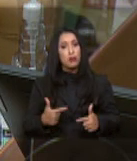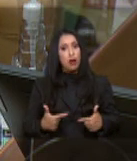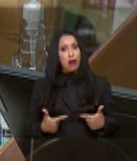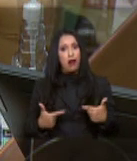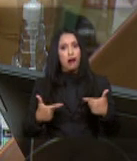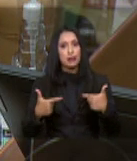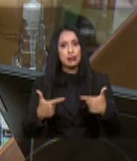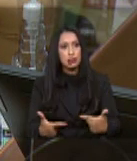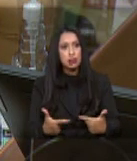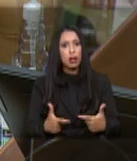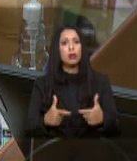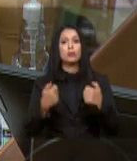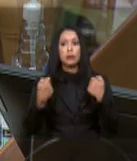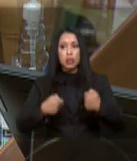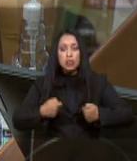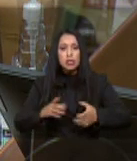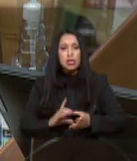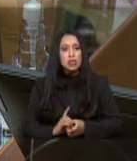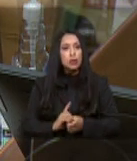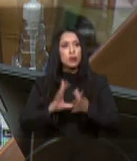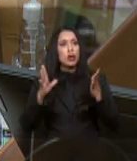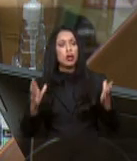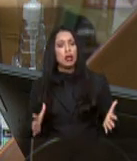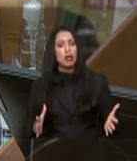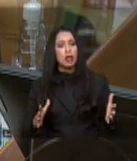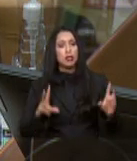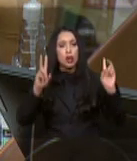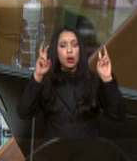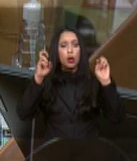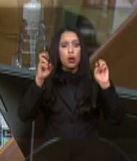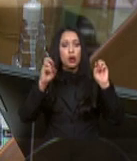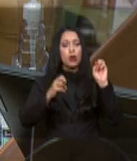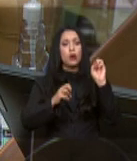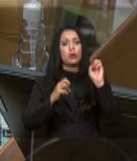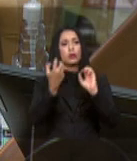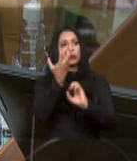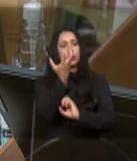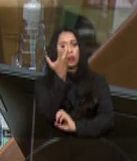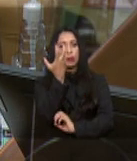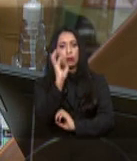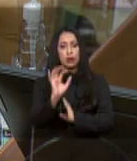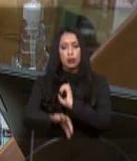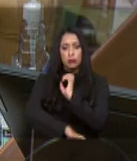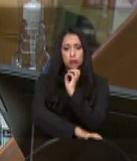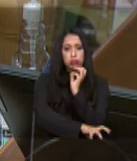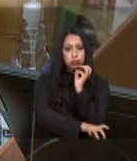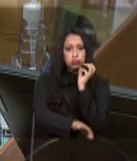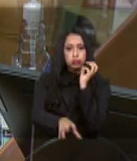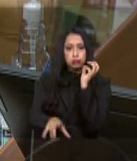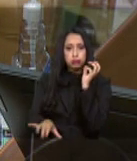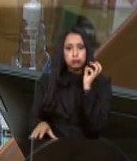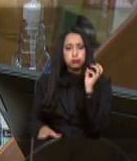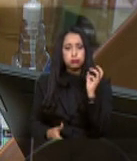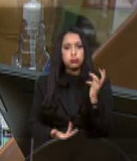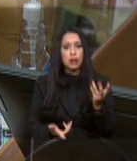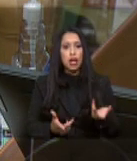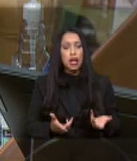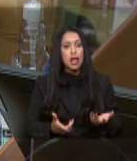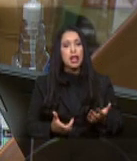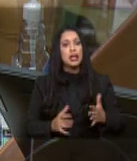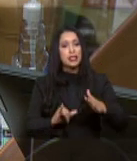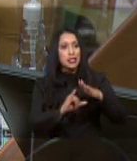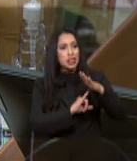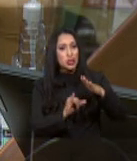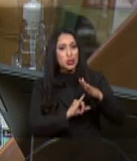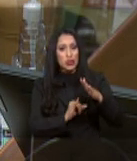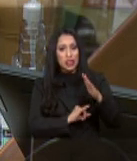atuação democrática e com relação ao meio ambiente, especificamente, as instituições são destruídas por dentro,